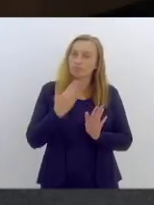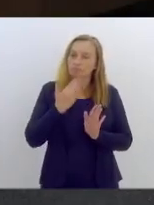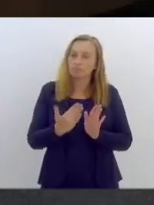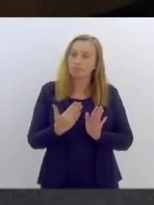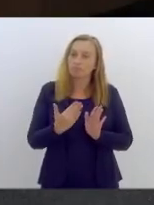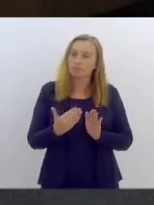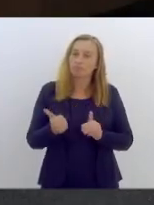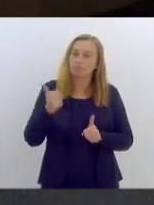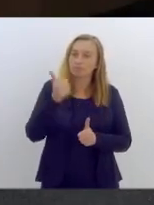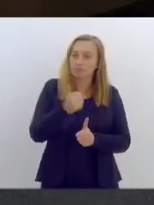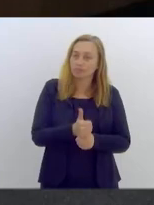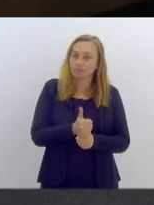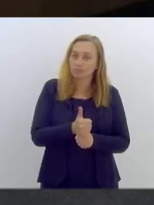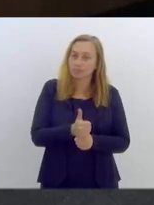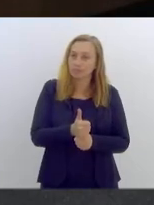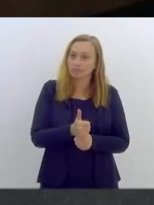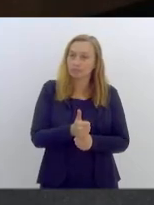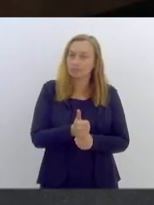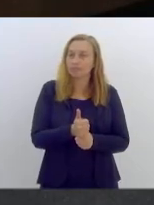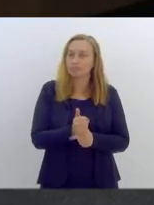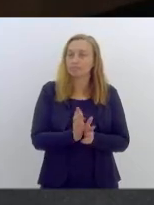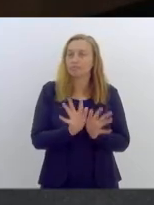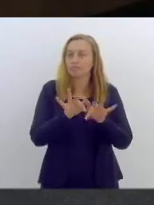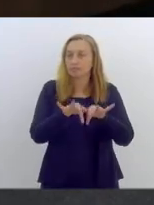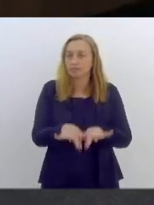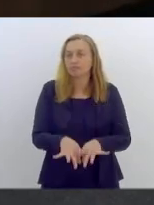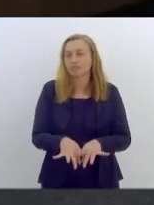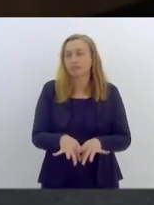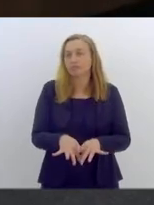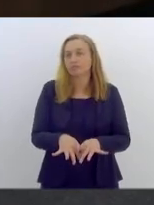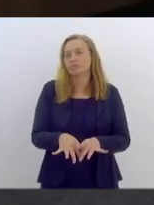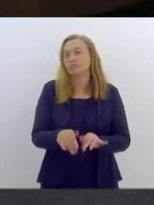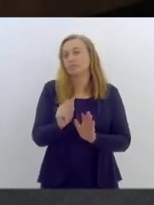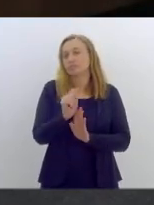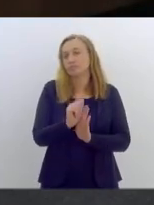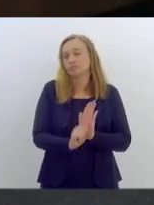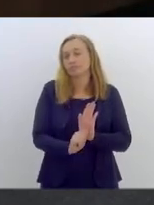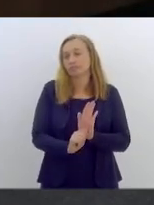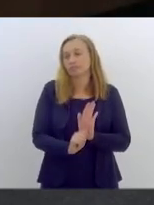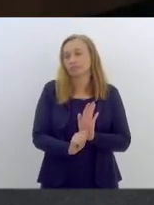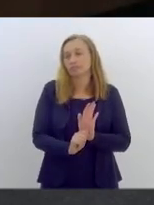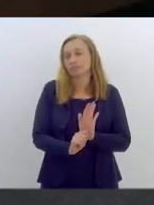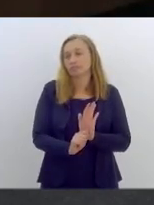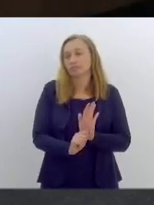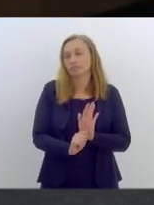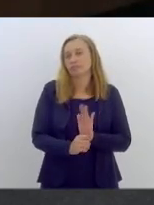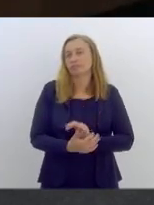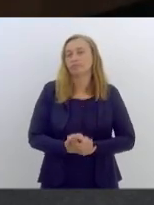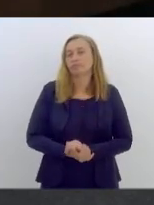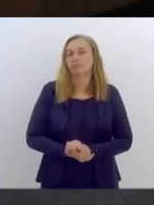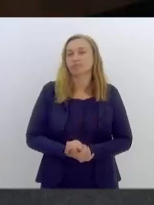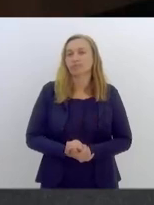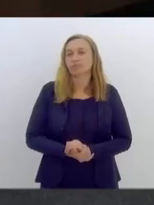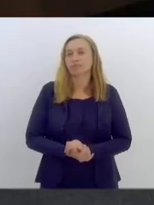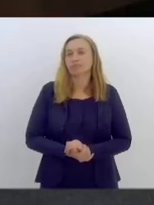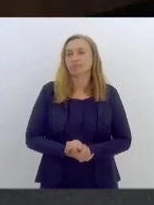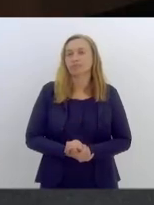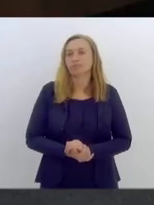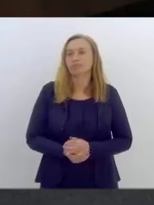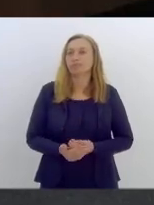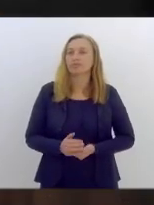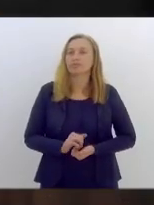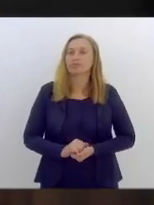por substitutivo e pedindo a Vossa Excelência forma final de